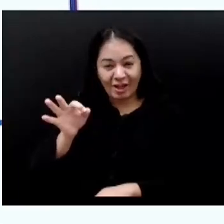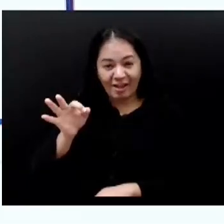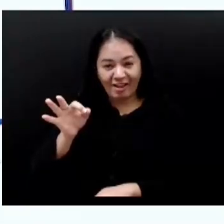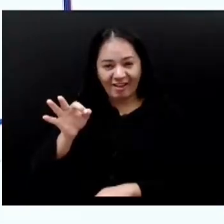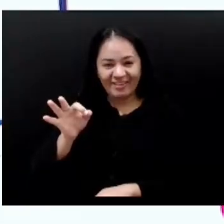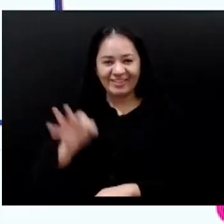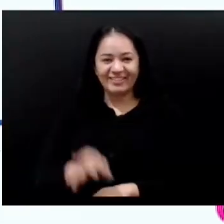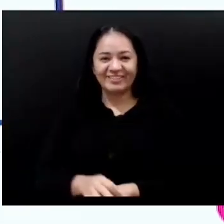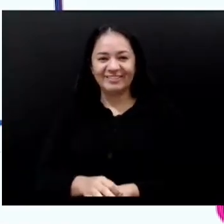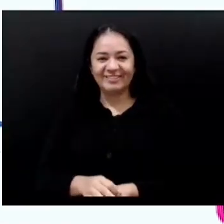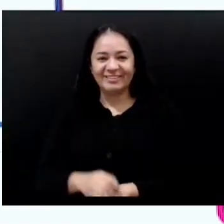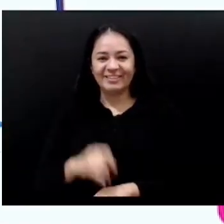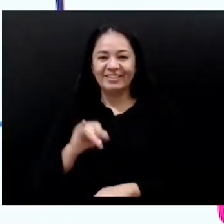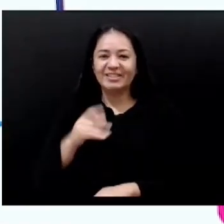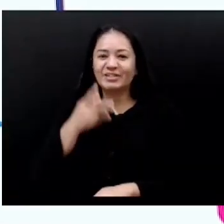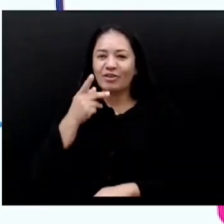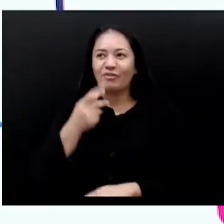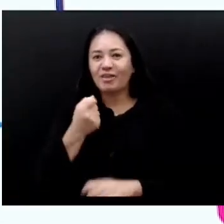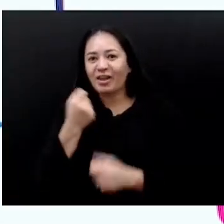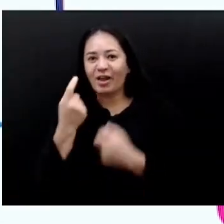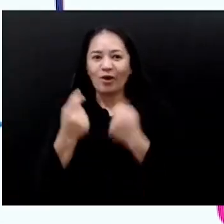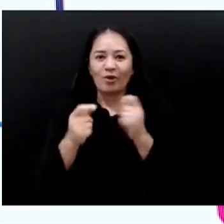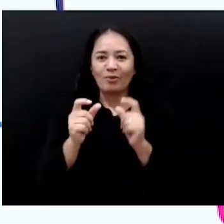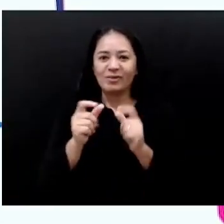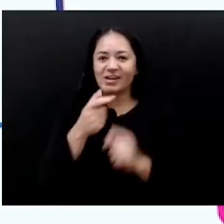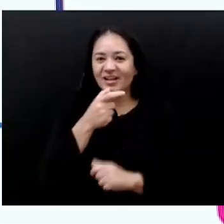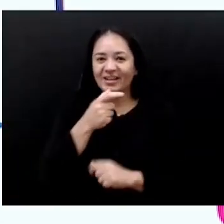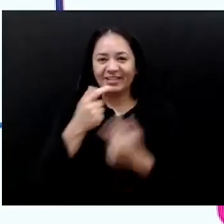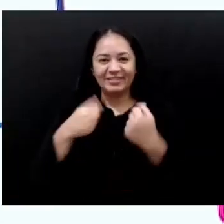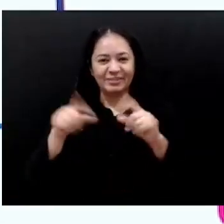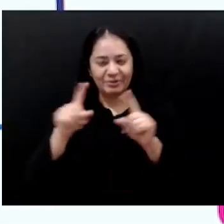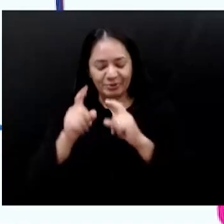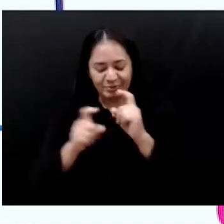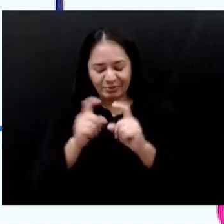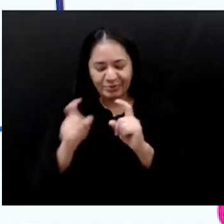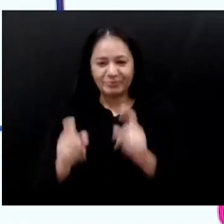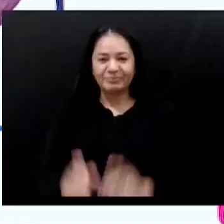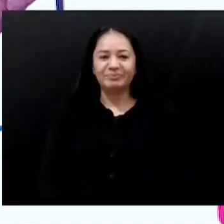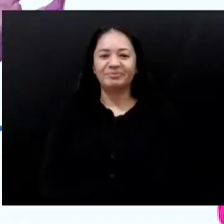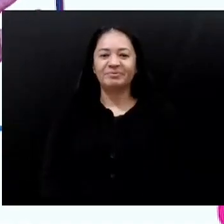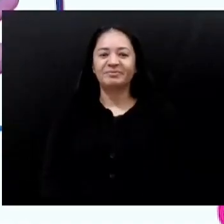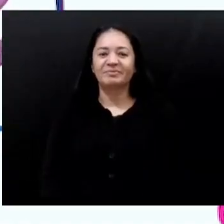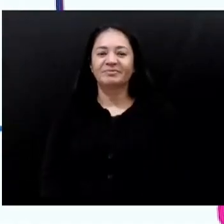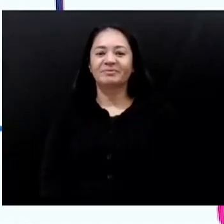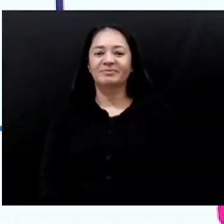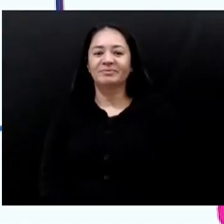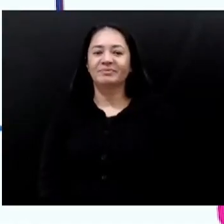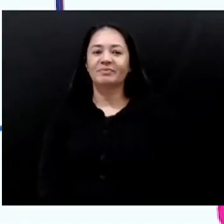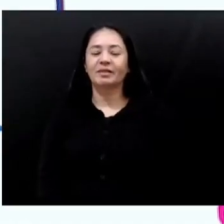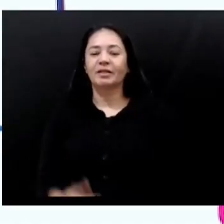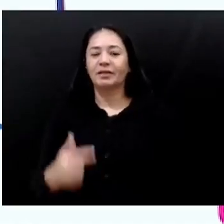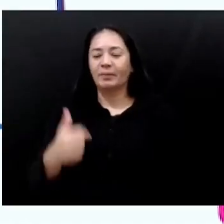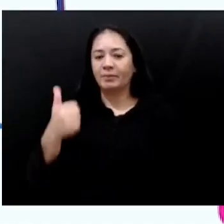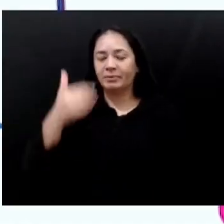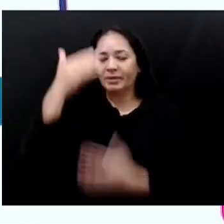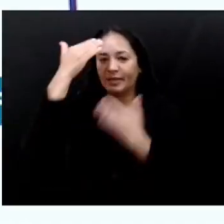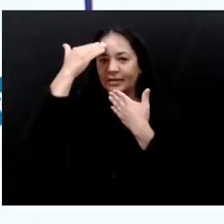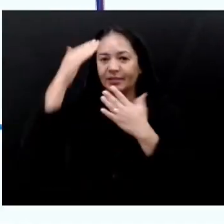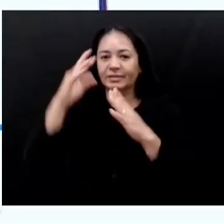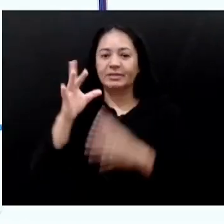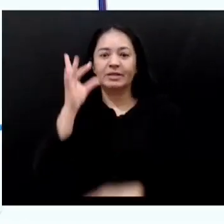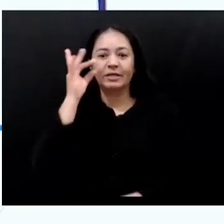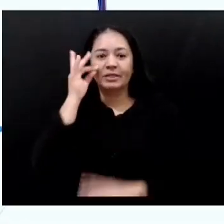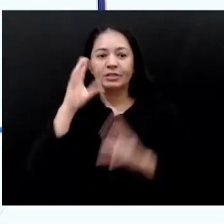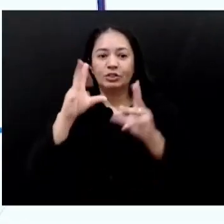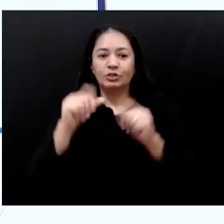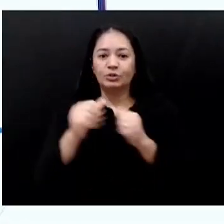alguns termos em inglês aqui. Não, brincadeira. Gente, primeiramente eu gostaria de agradecer a presença de todos. Para mim é